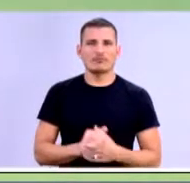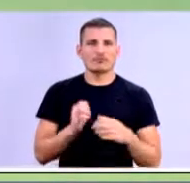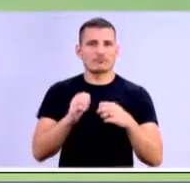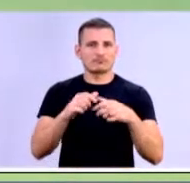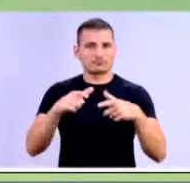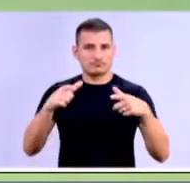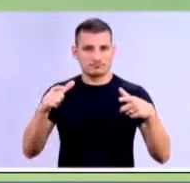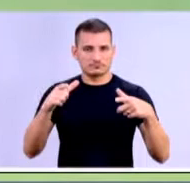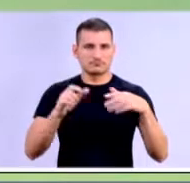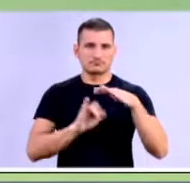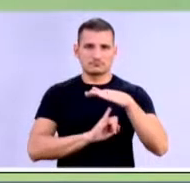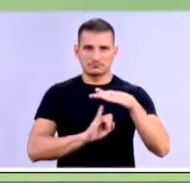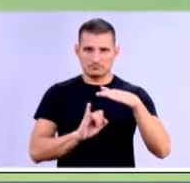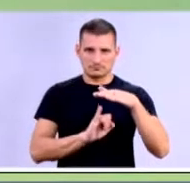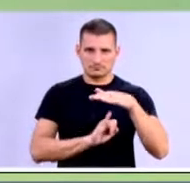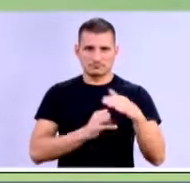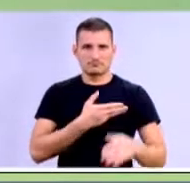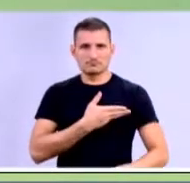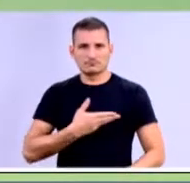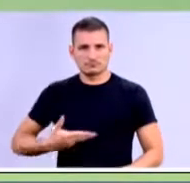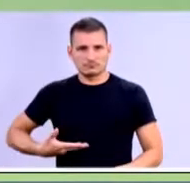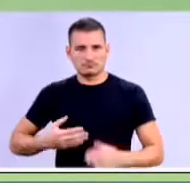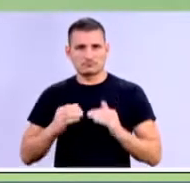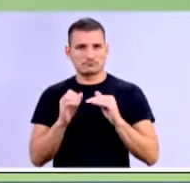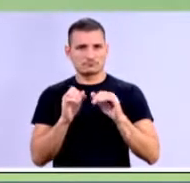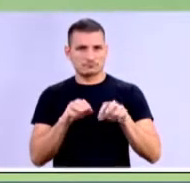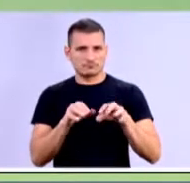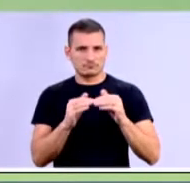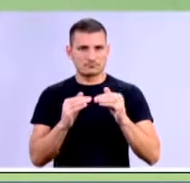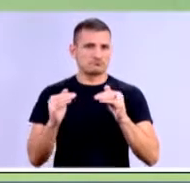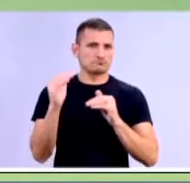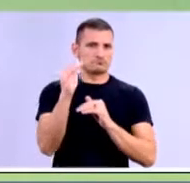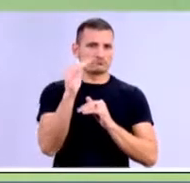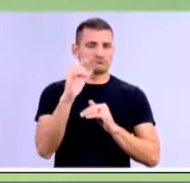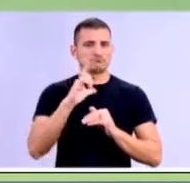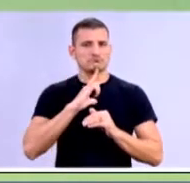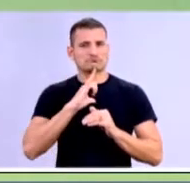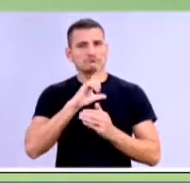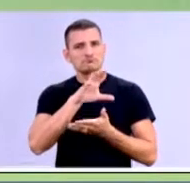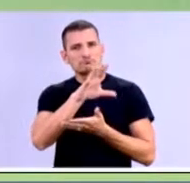instituições públicas de ensino superior tem adotado esse modelo.